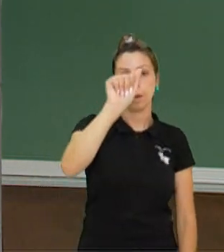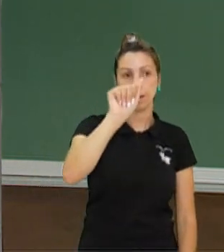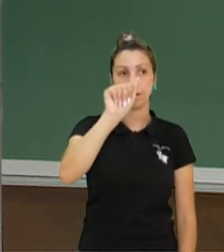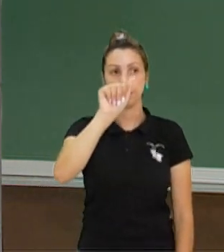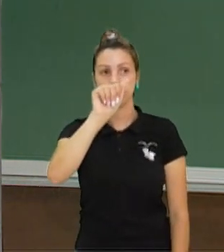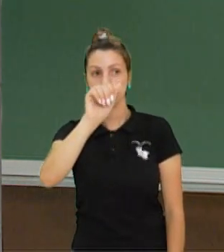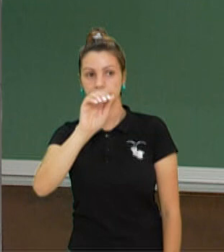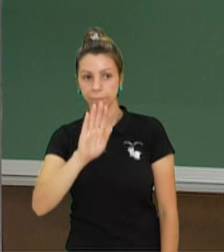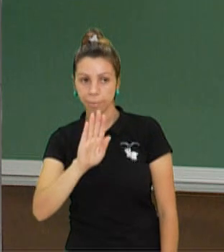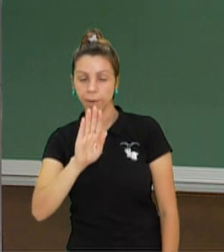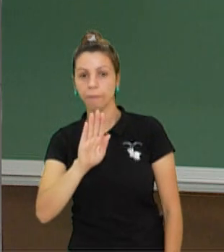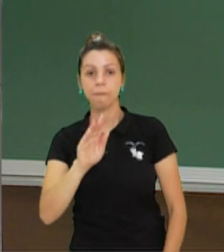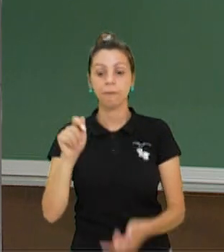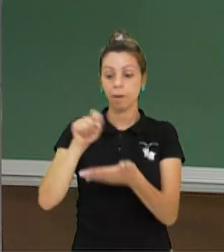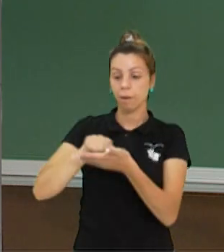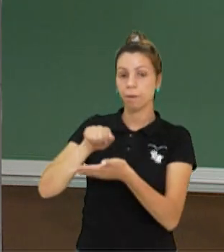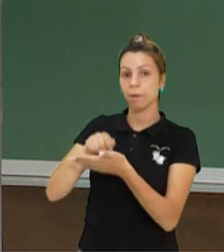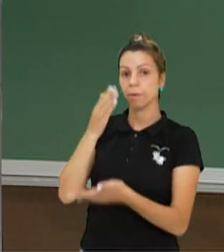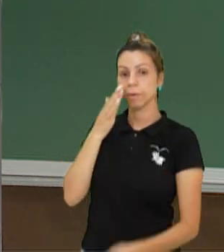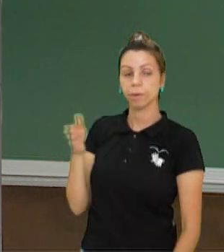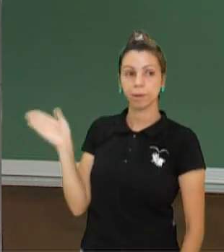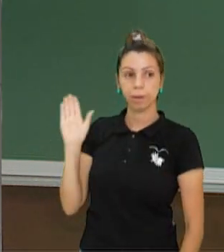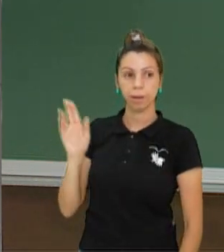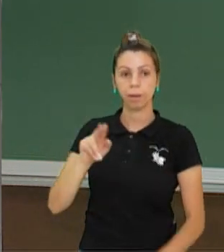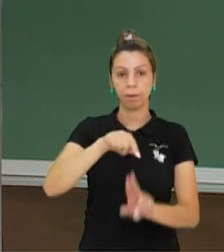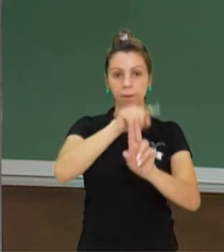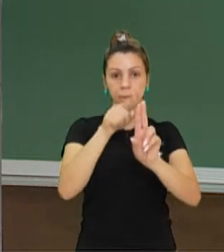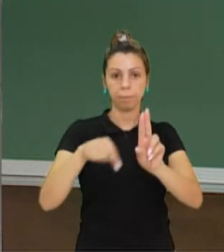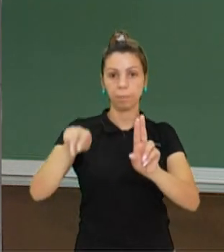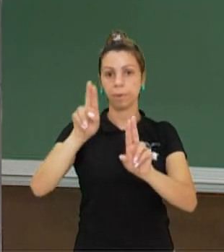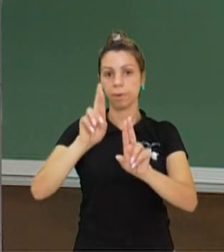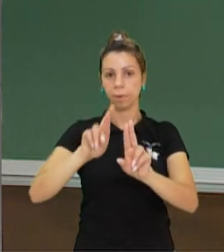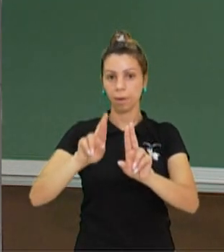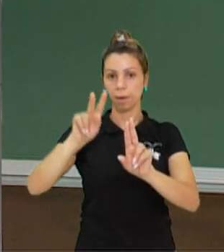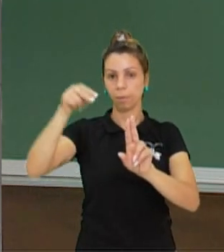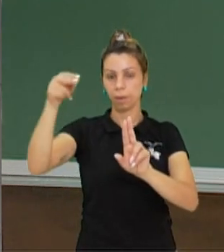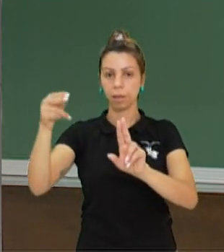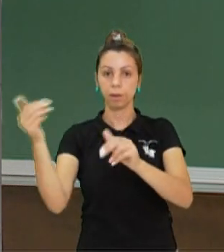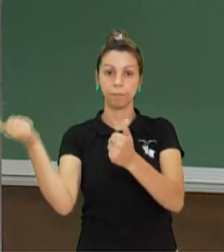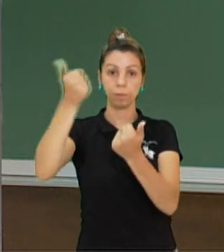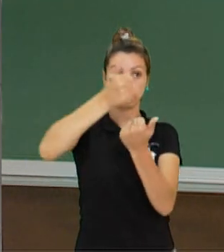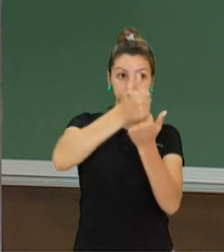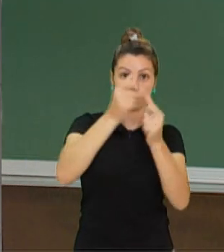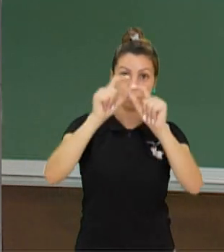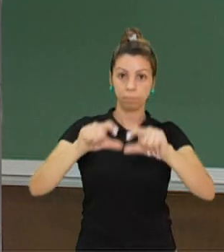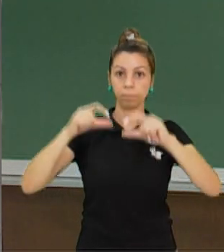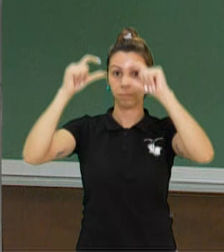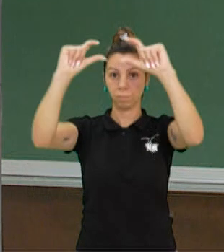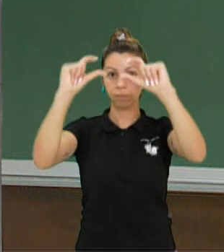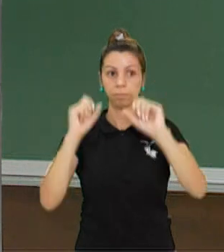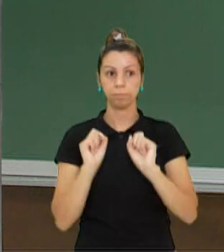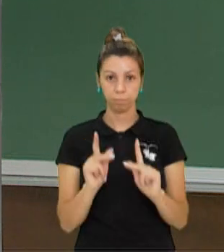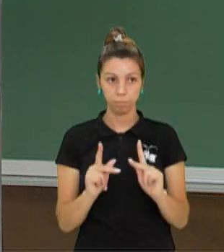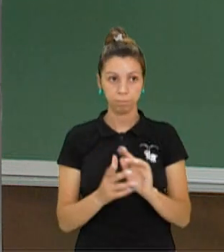área da base, eu vou escrever πr ao quadrado aqui. O que vai acontecer?